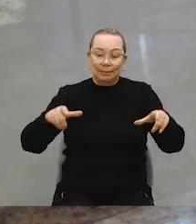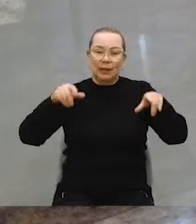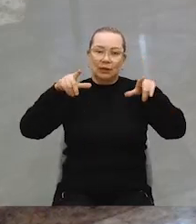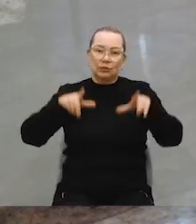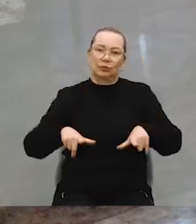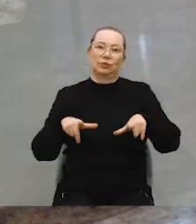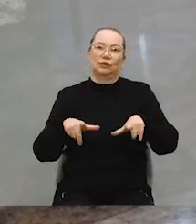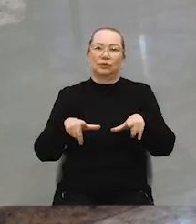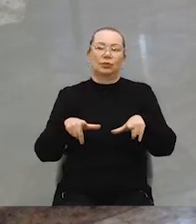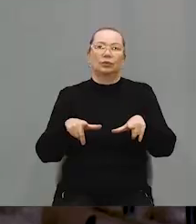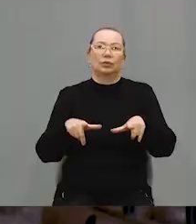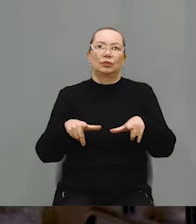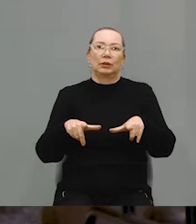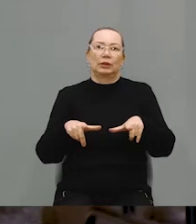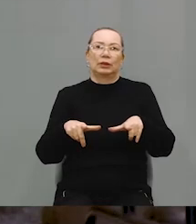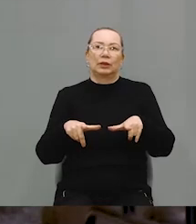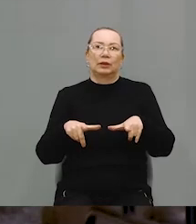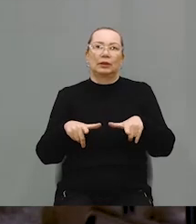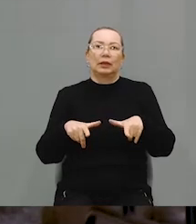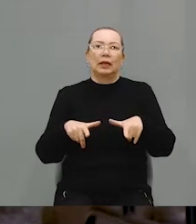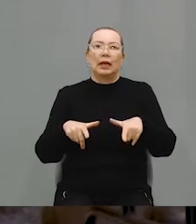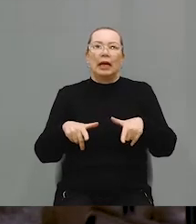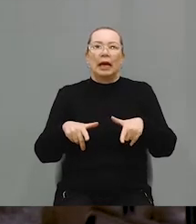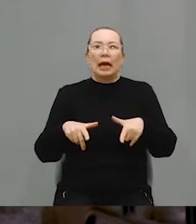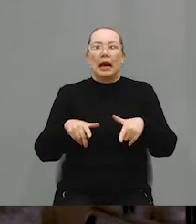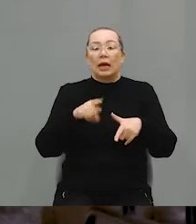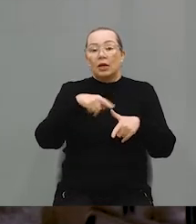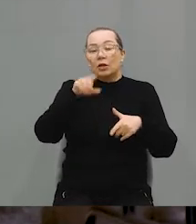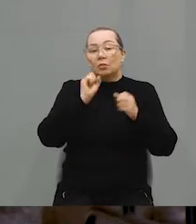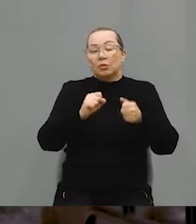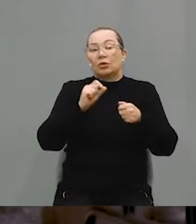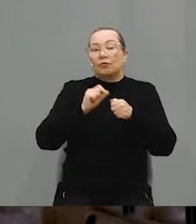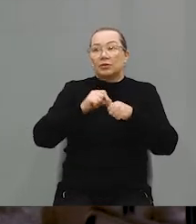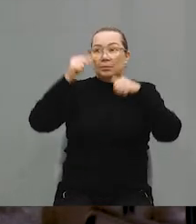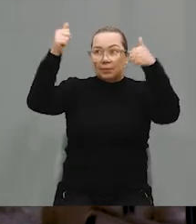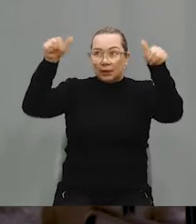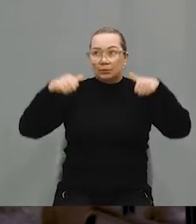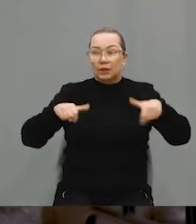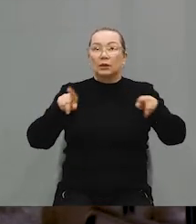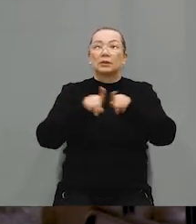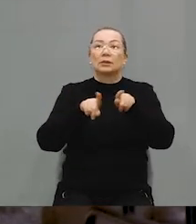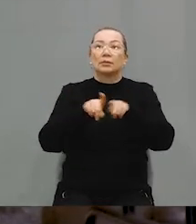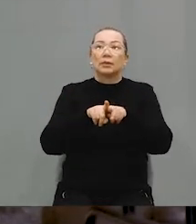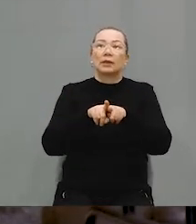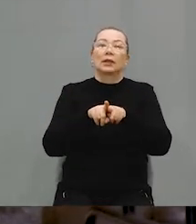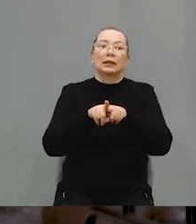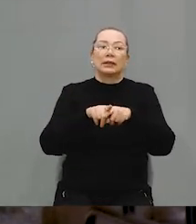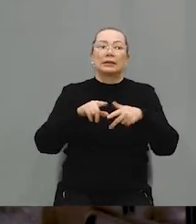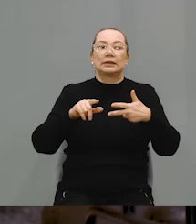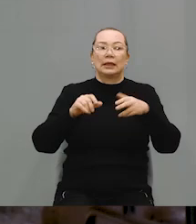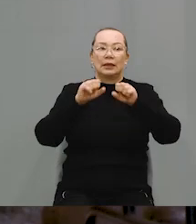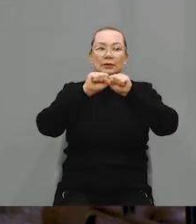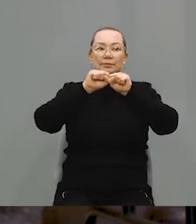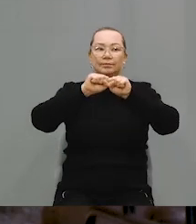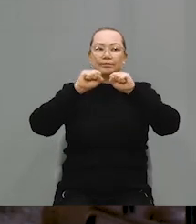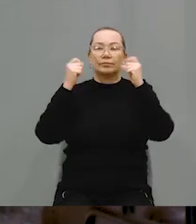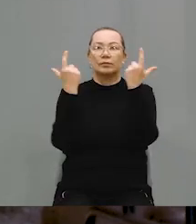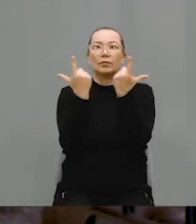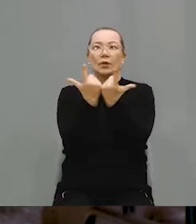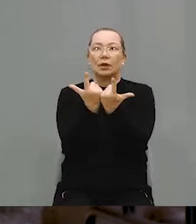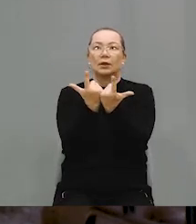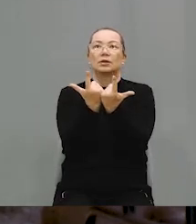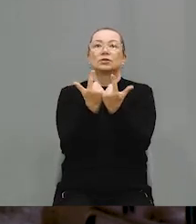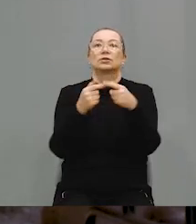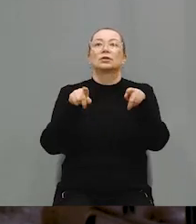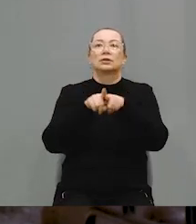né? Provavelmente a gente vai fazer uma exposição na Assembleia Legislativa, não sei qual é a data, uma outra